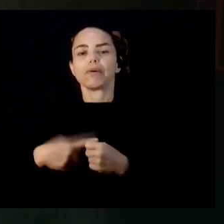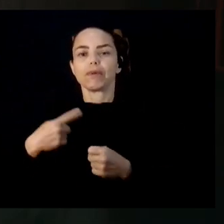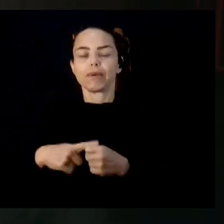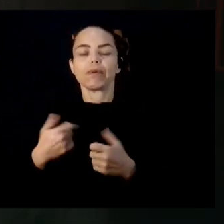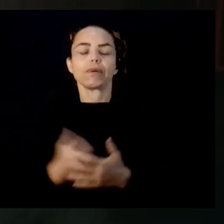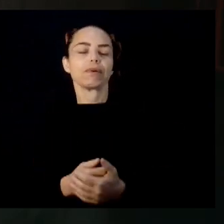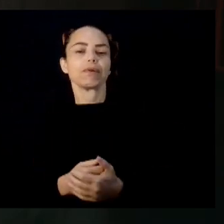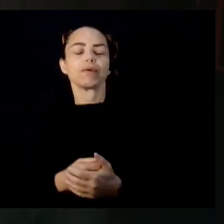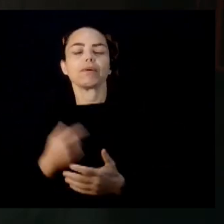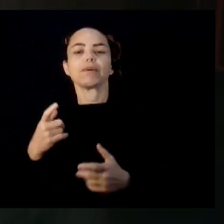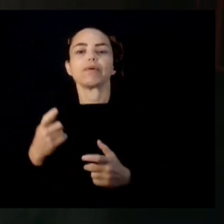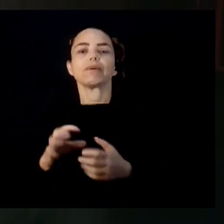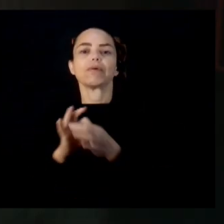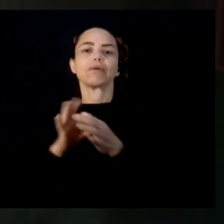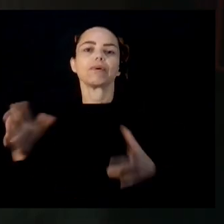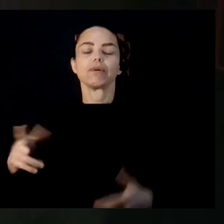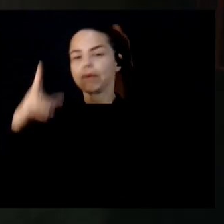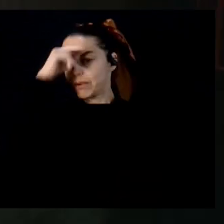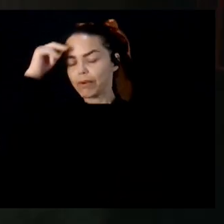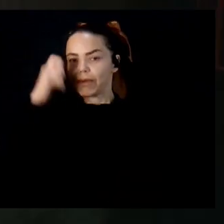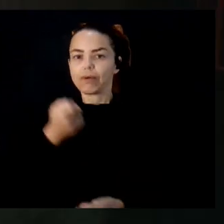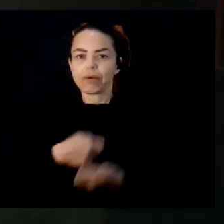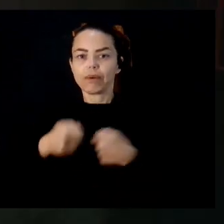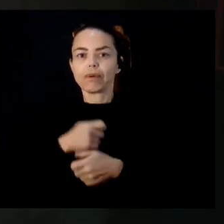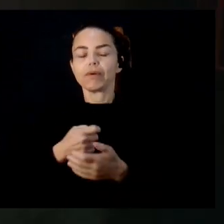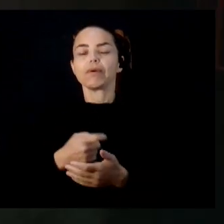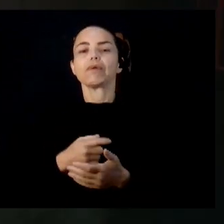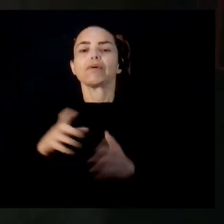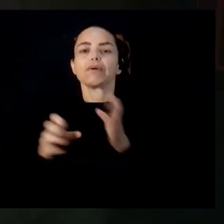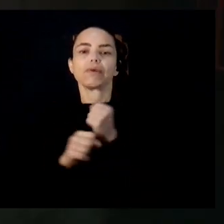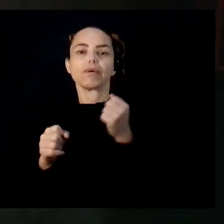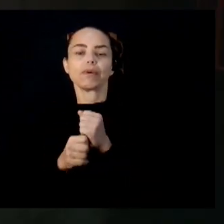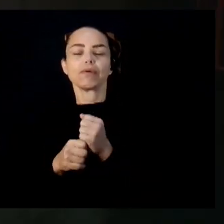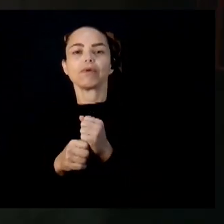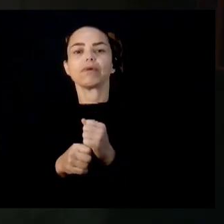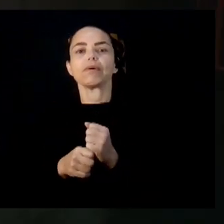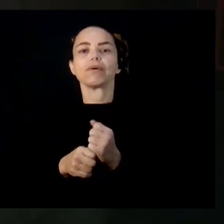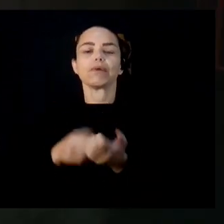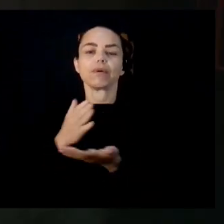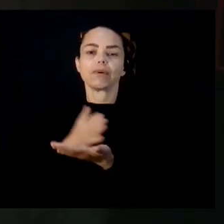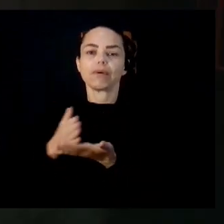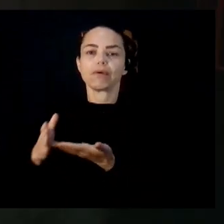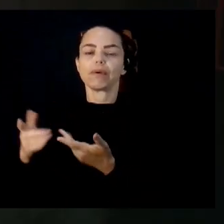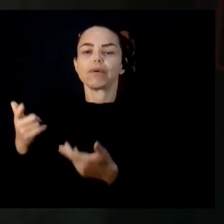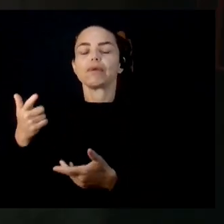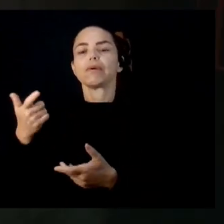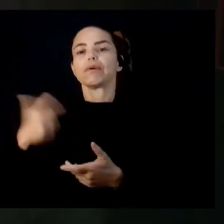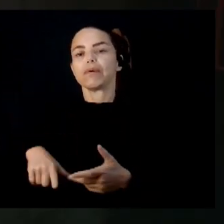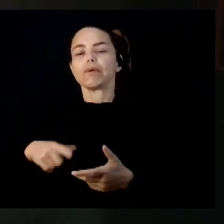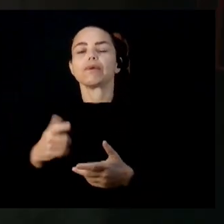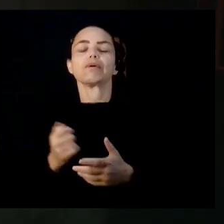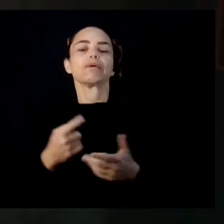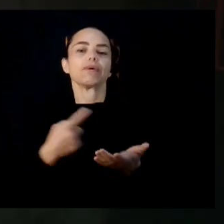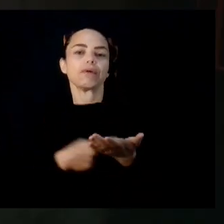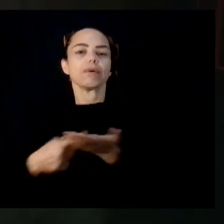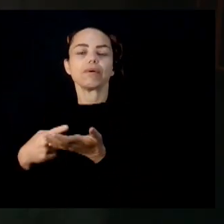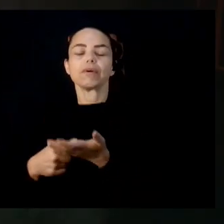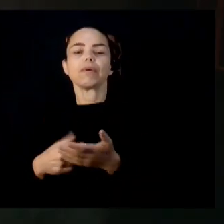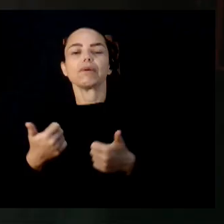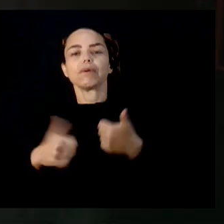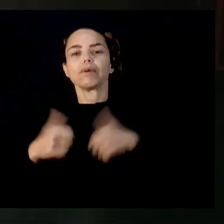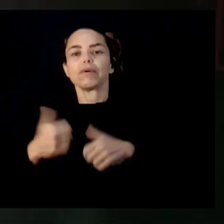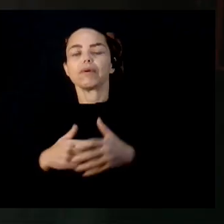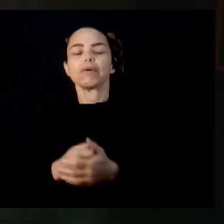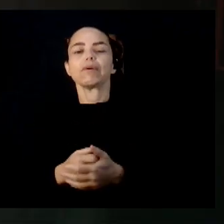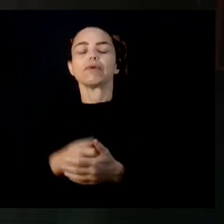autoriza a Prefeitura a negociar um termo aditivo, reparcelamento, repactuação, revisão e consolidação